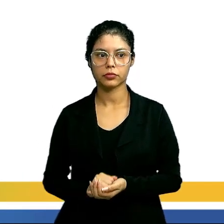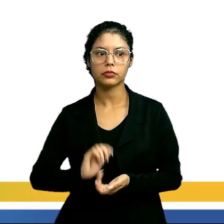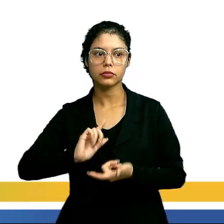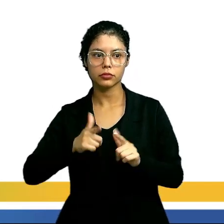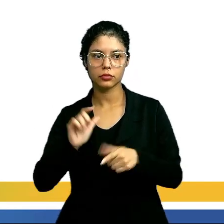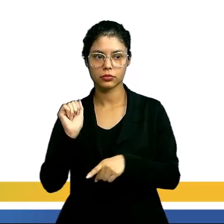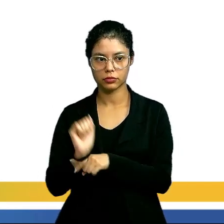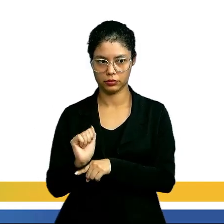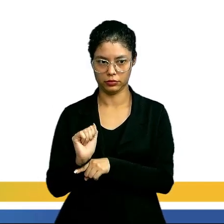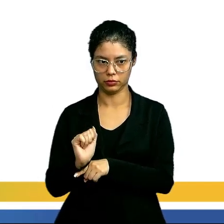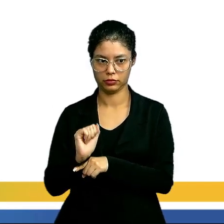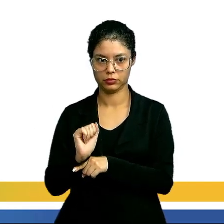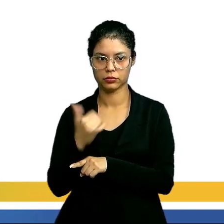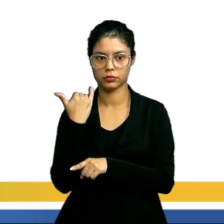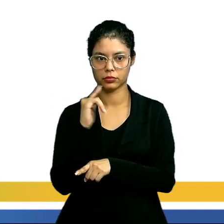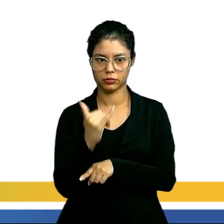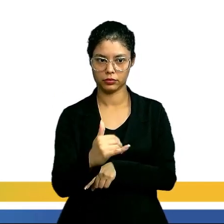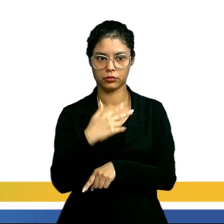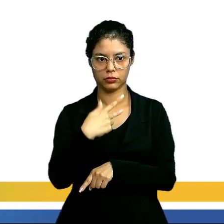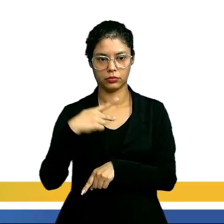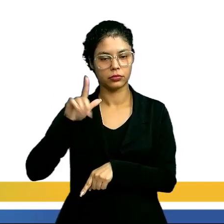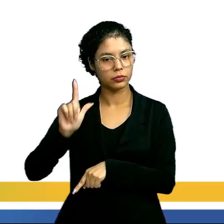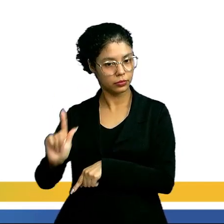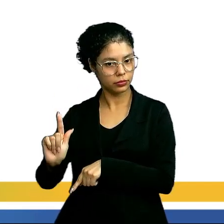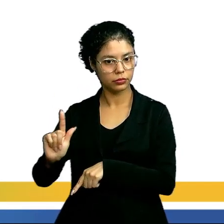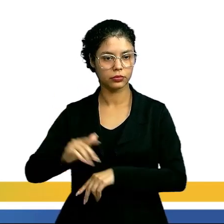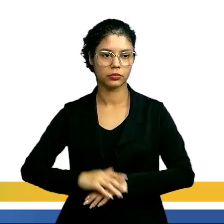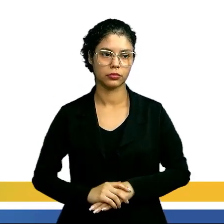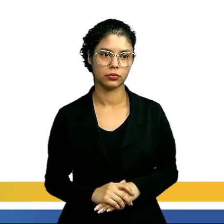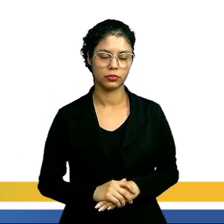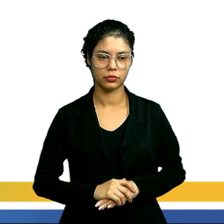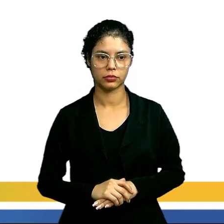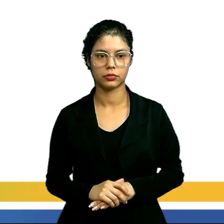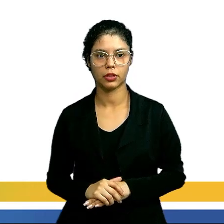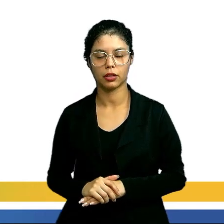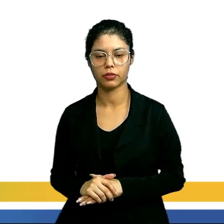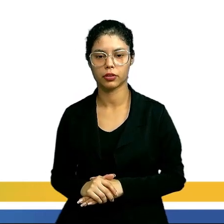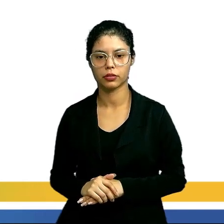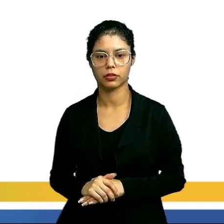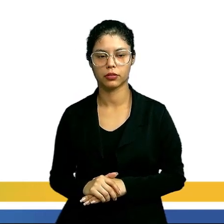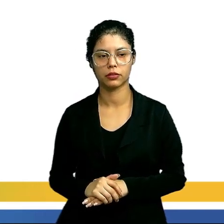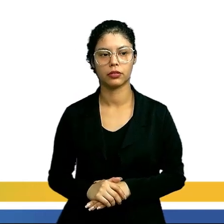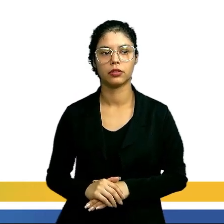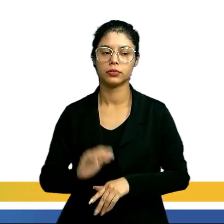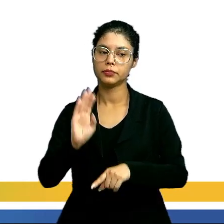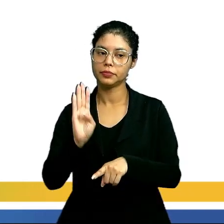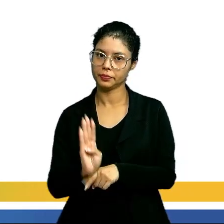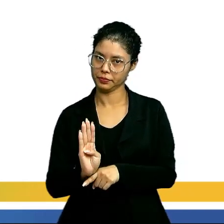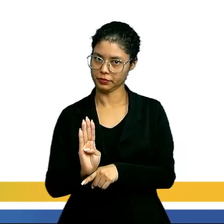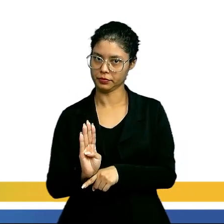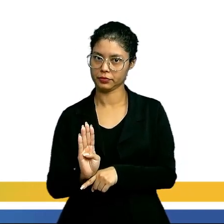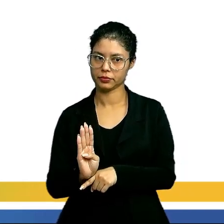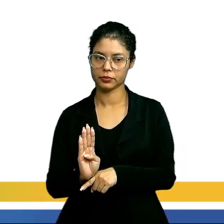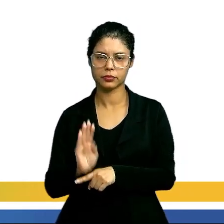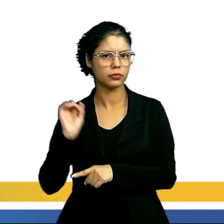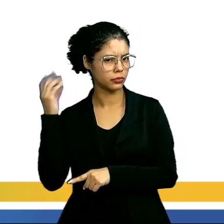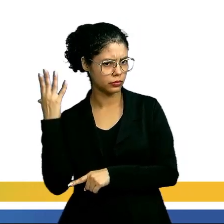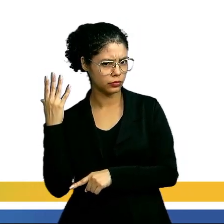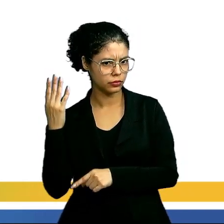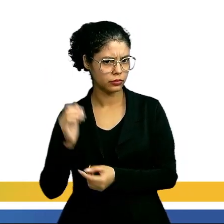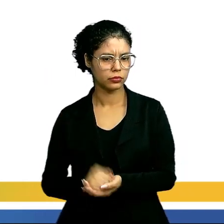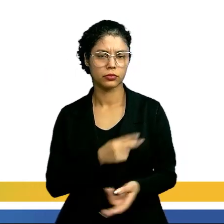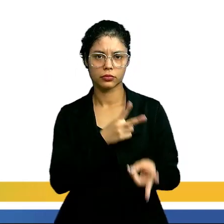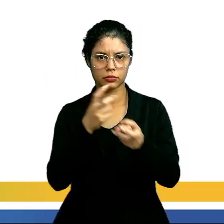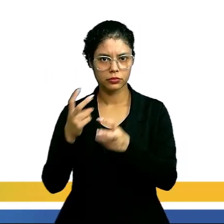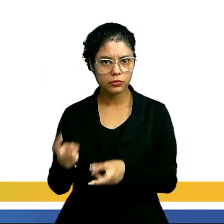que alternativa letra A, cinética em energia potencial gravitacional. Seria o caso, a